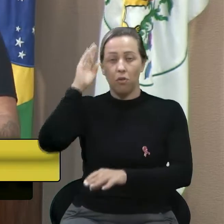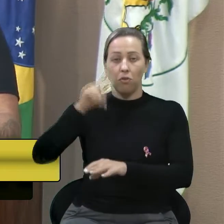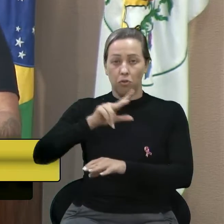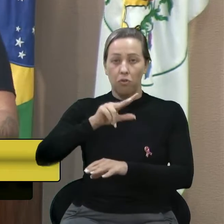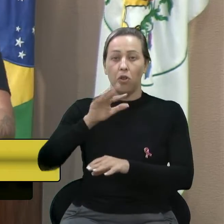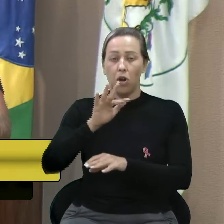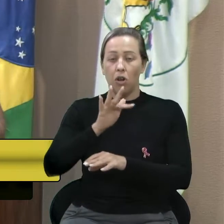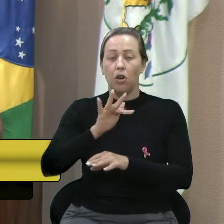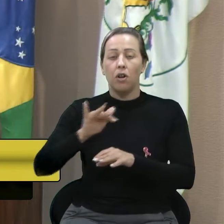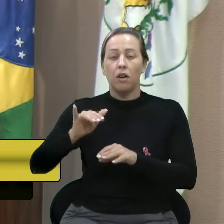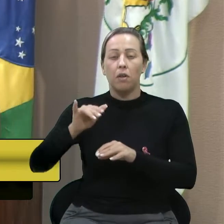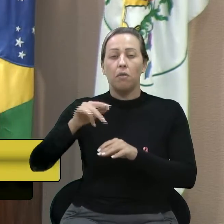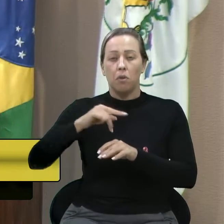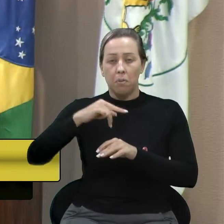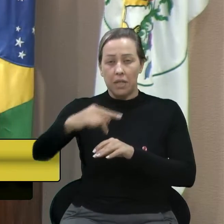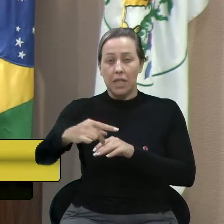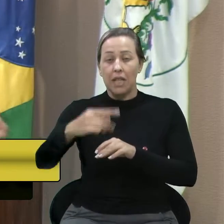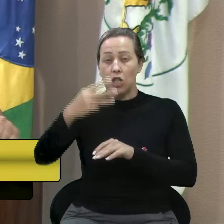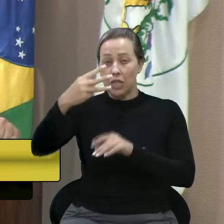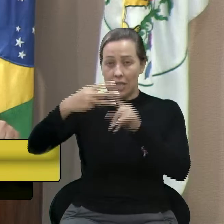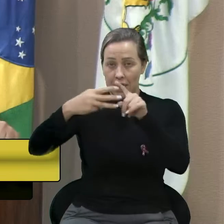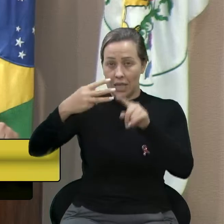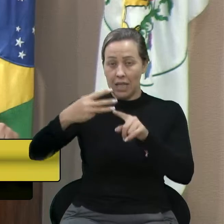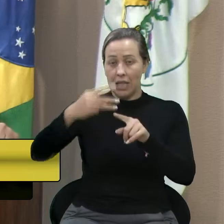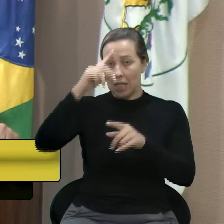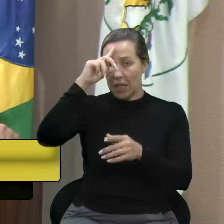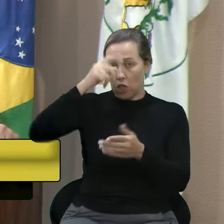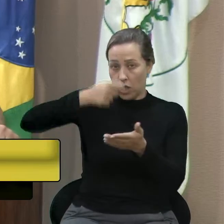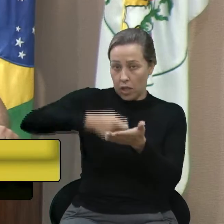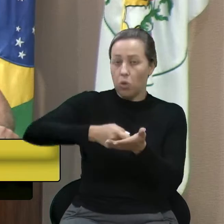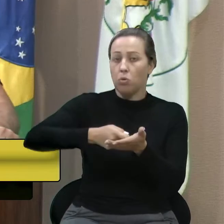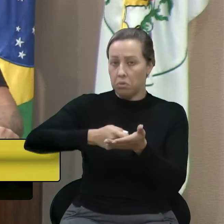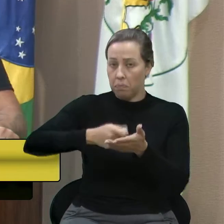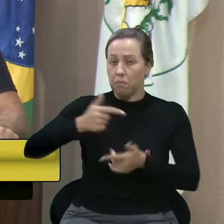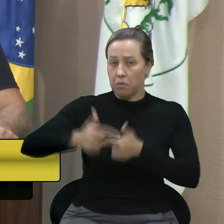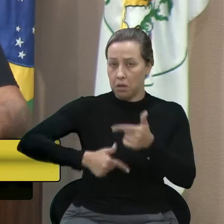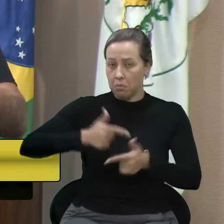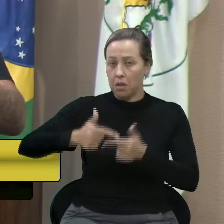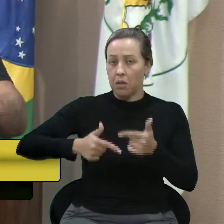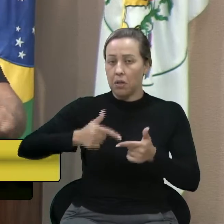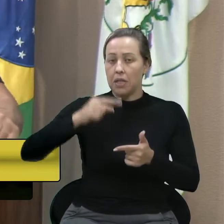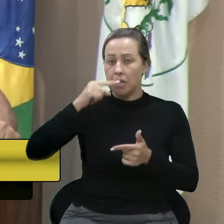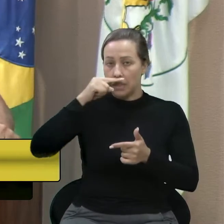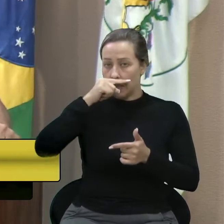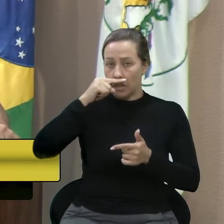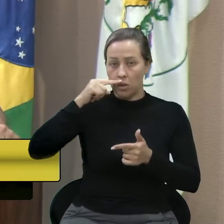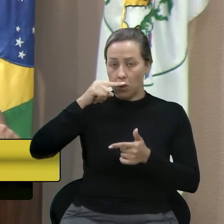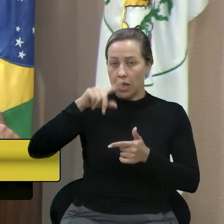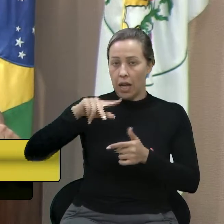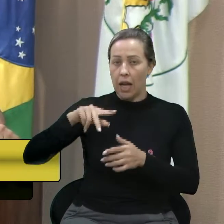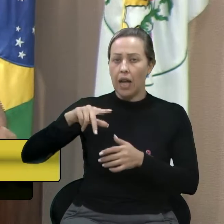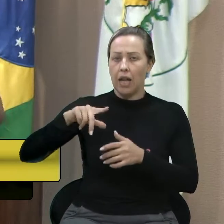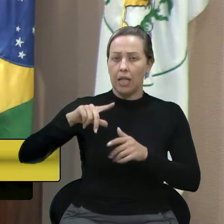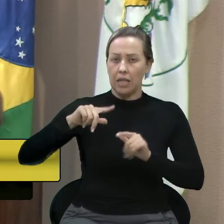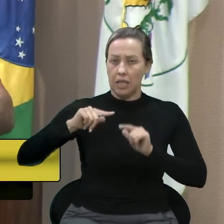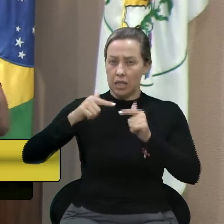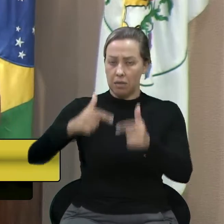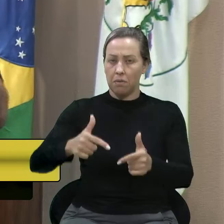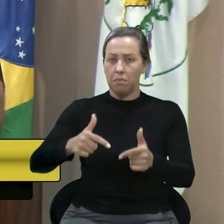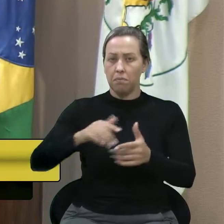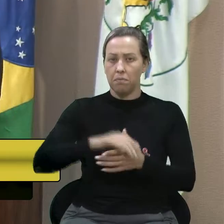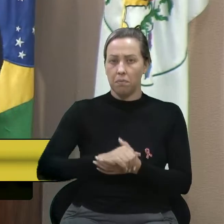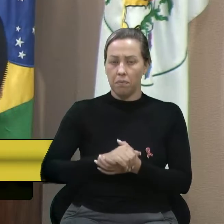do DCE por 3 oportunidades. A época da ditadura militar, em que o Sartori militava, né, de